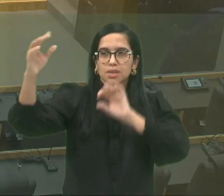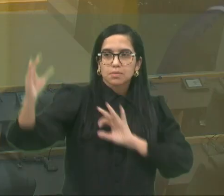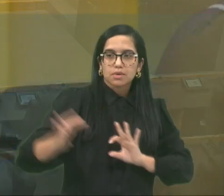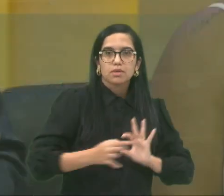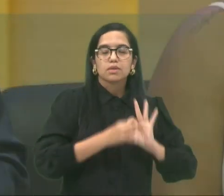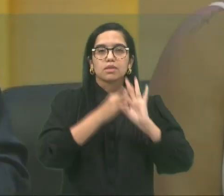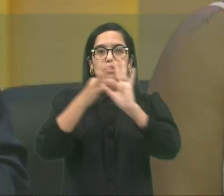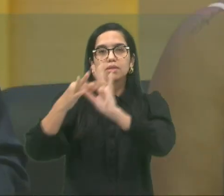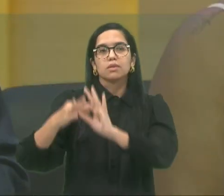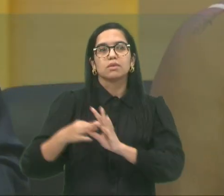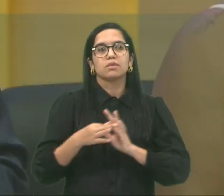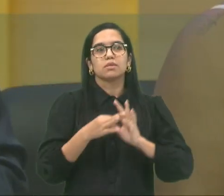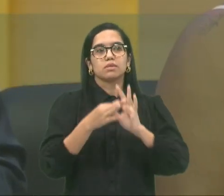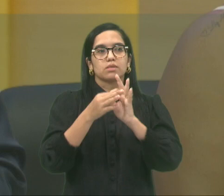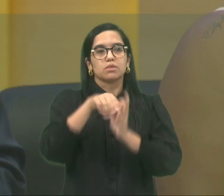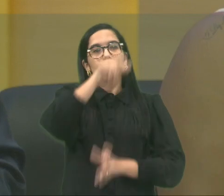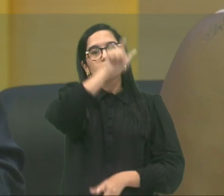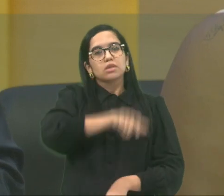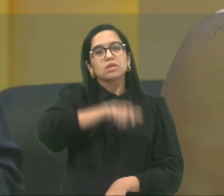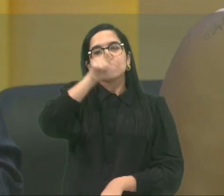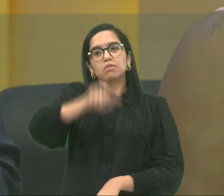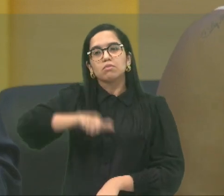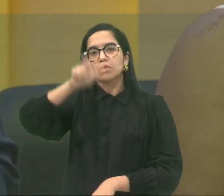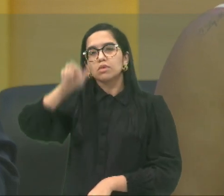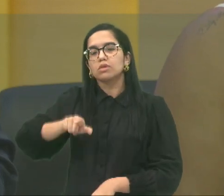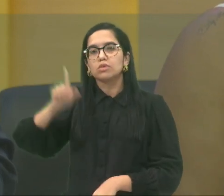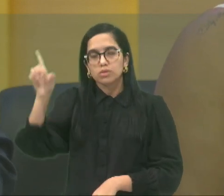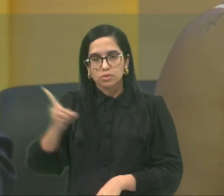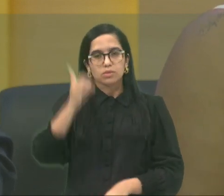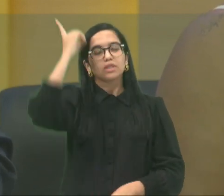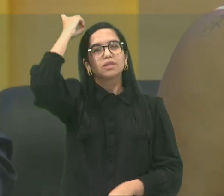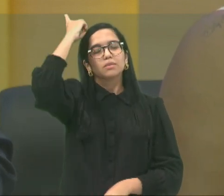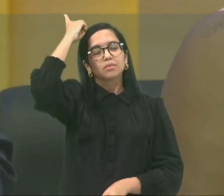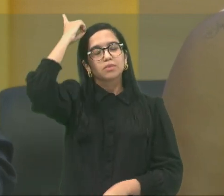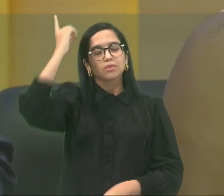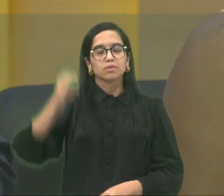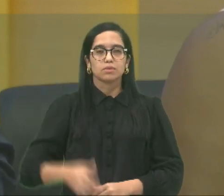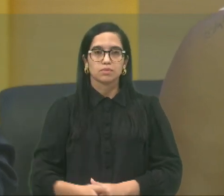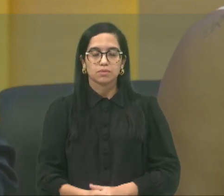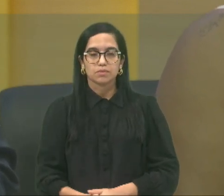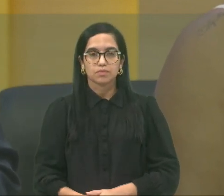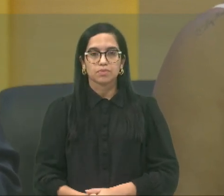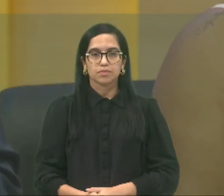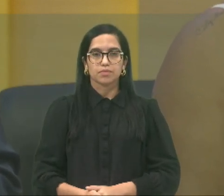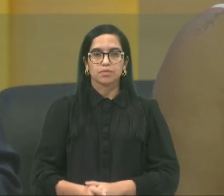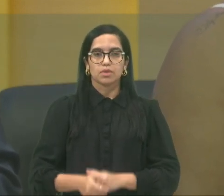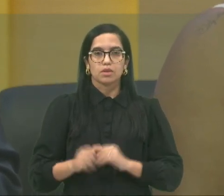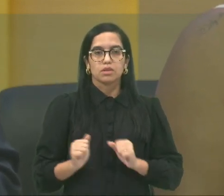Nossas almas no voo que possuem.